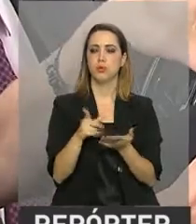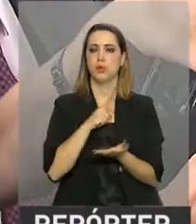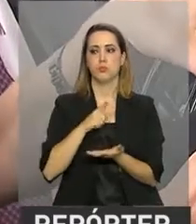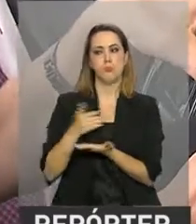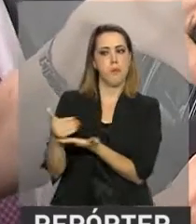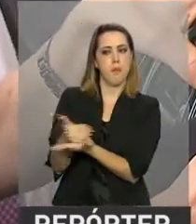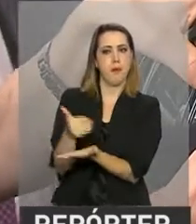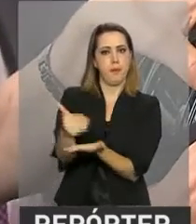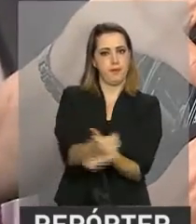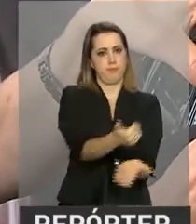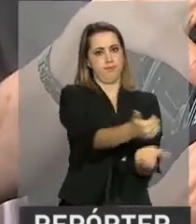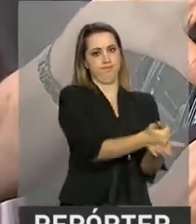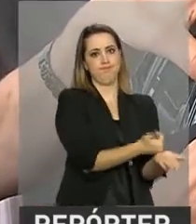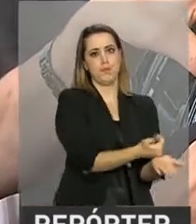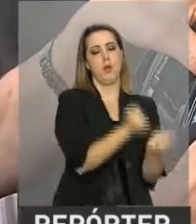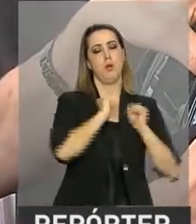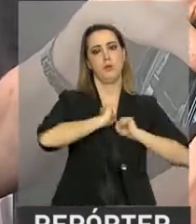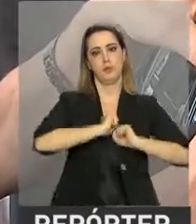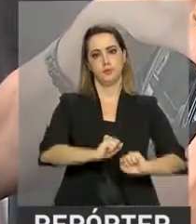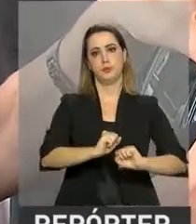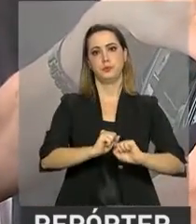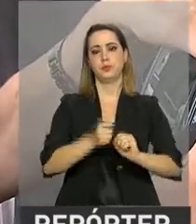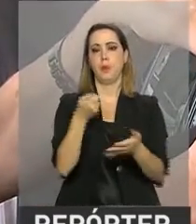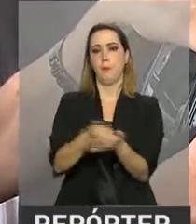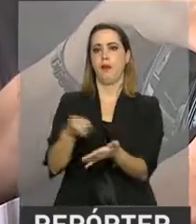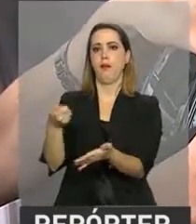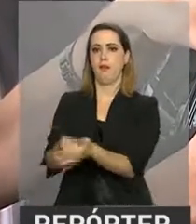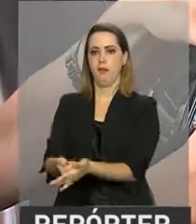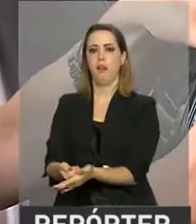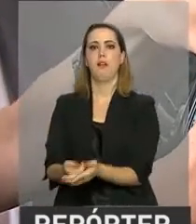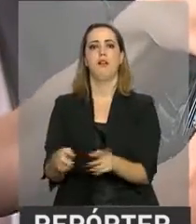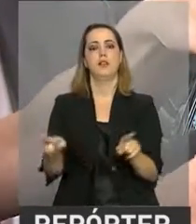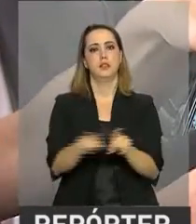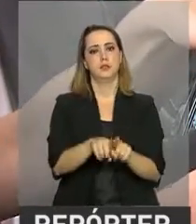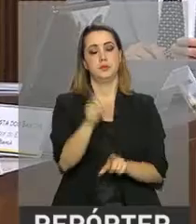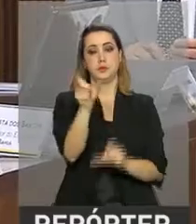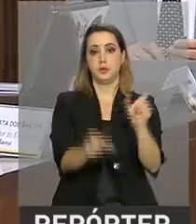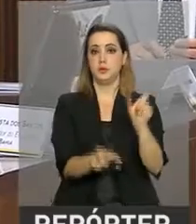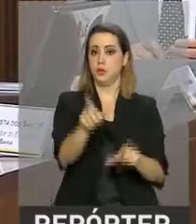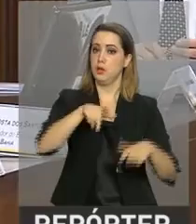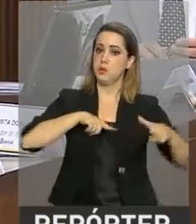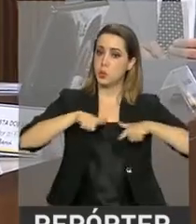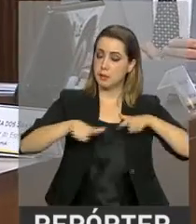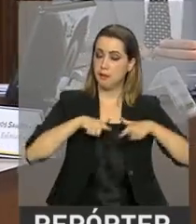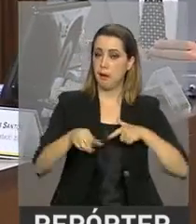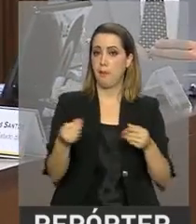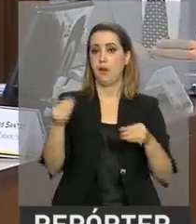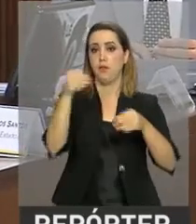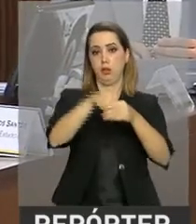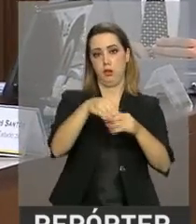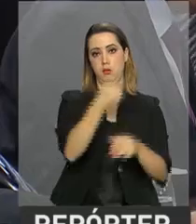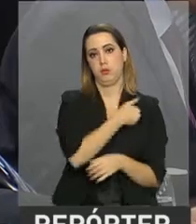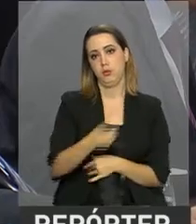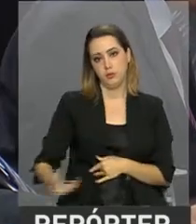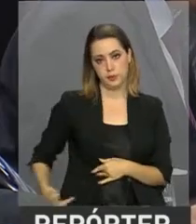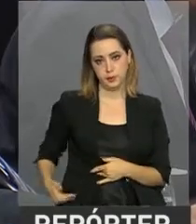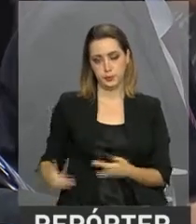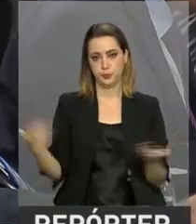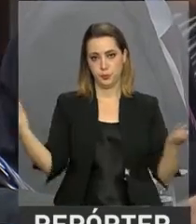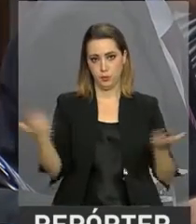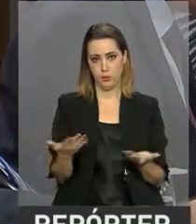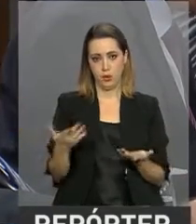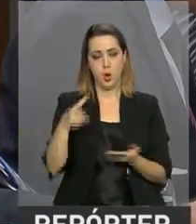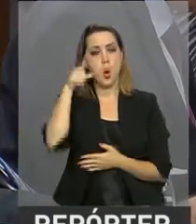esses recursos para nós realizarmos os pagamentos, principalmente dos funcionários. O governo federal fez um acordo nesta